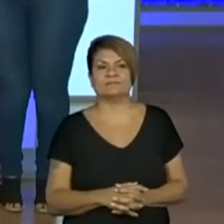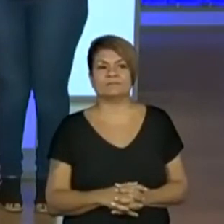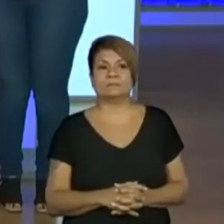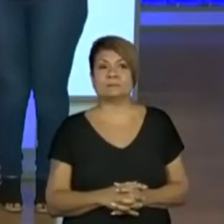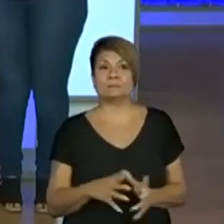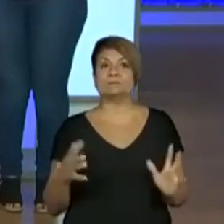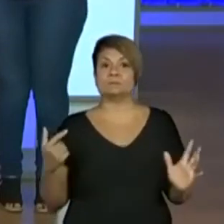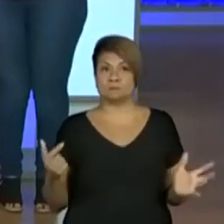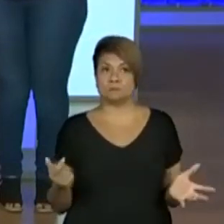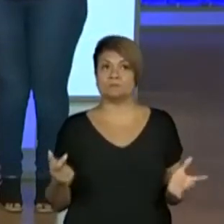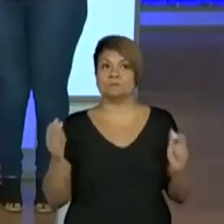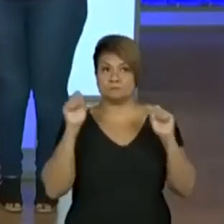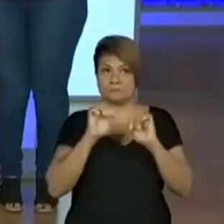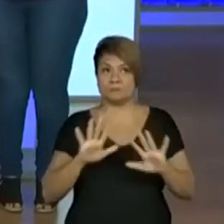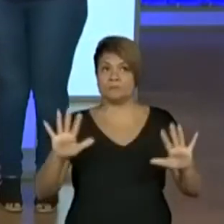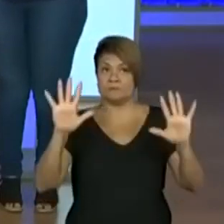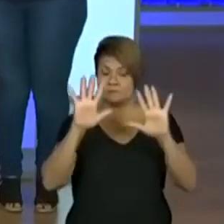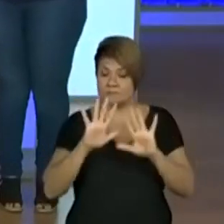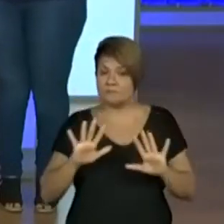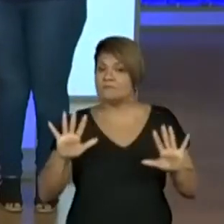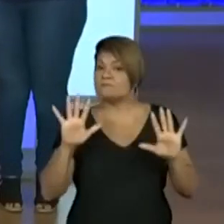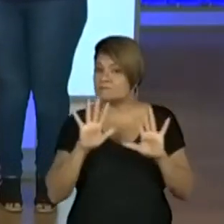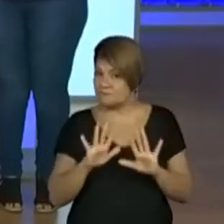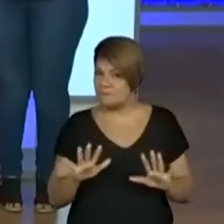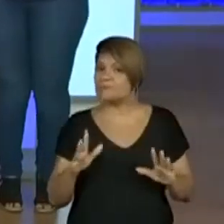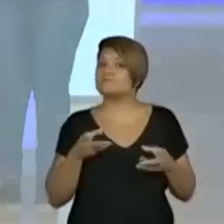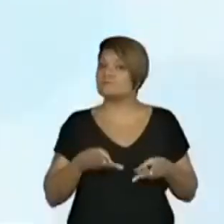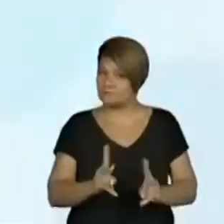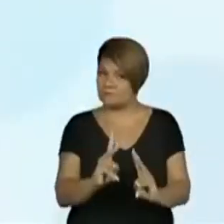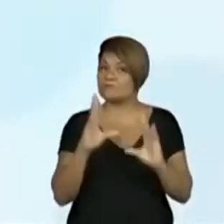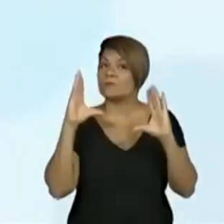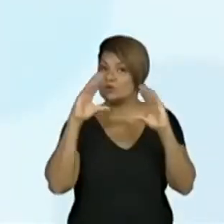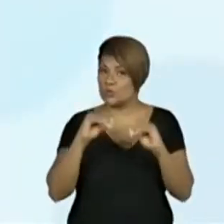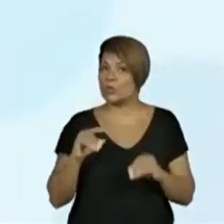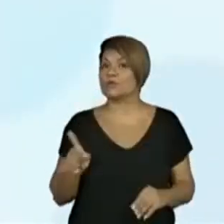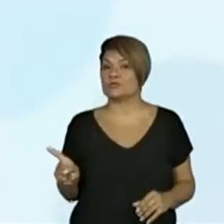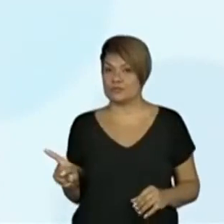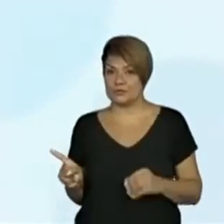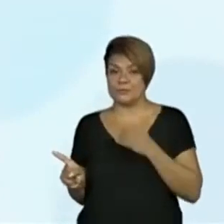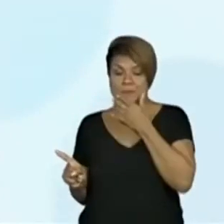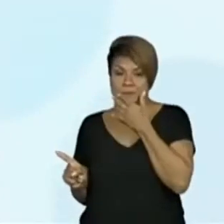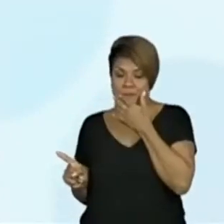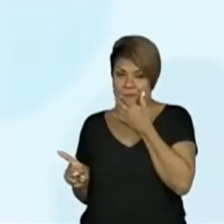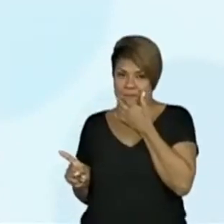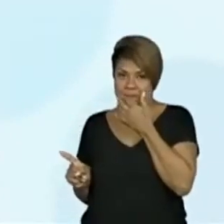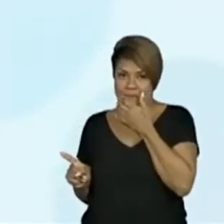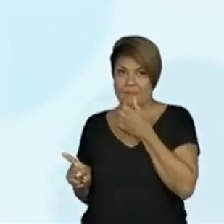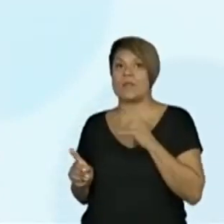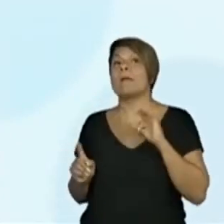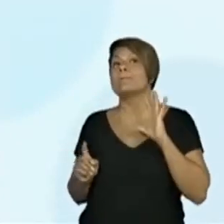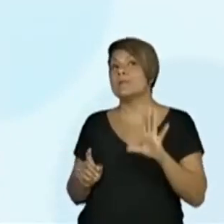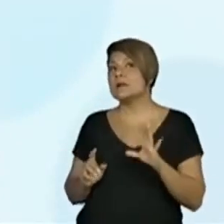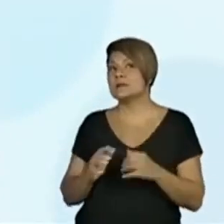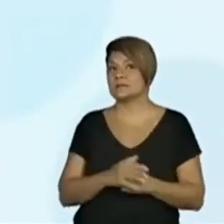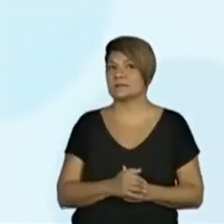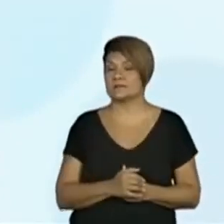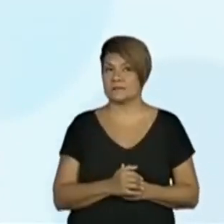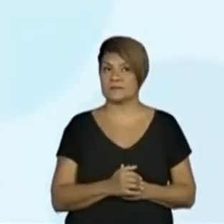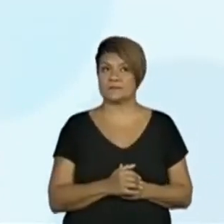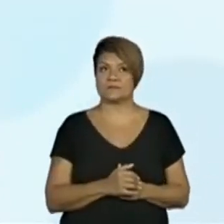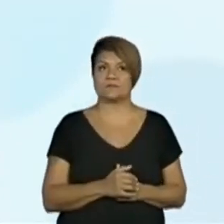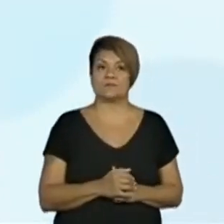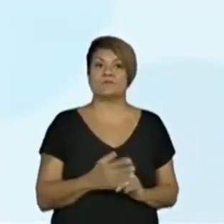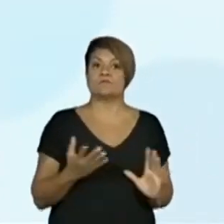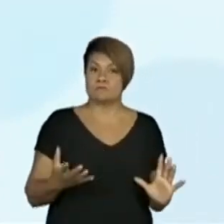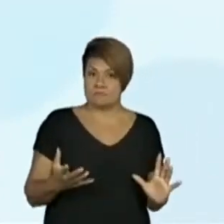Eu vejo uma imagem, continua a noite, a gente está no lago, mas está lá, Mago Gael